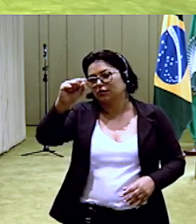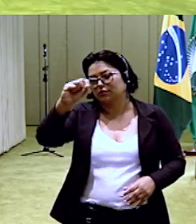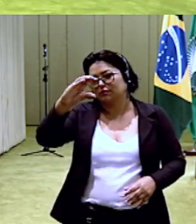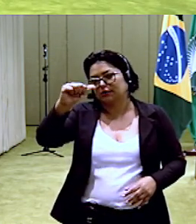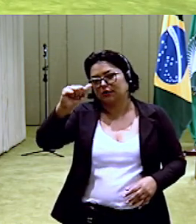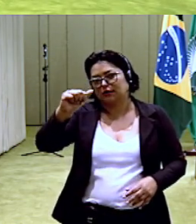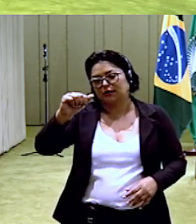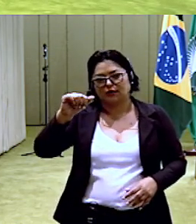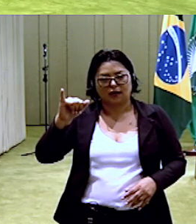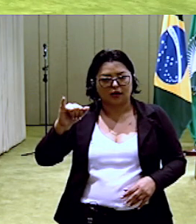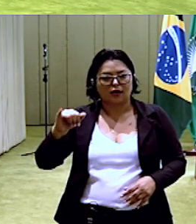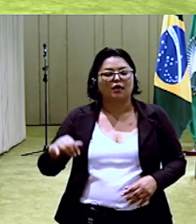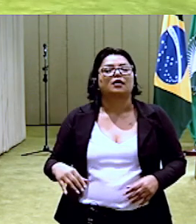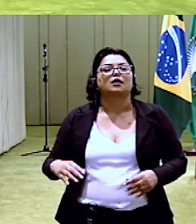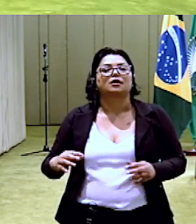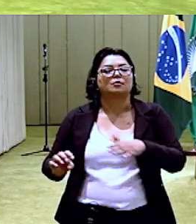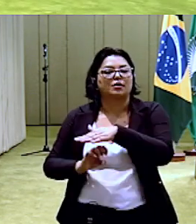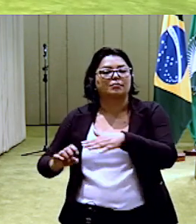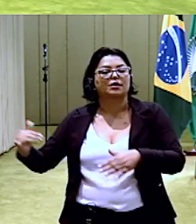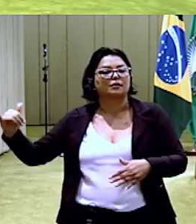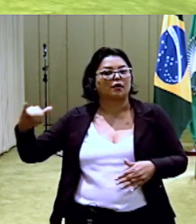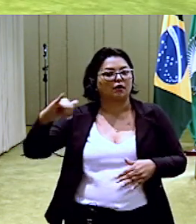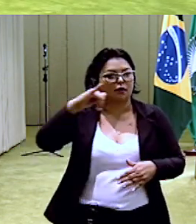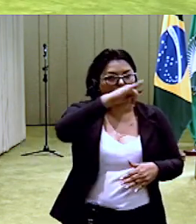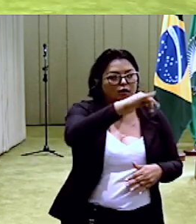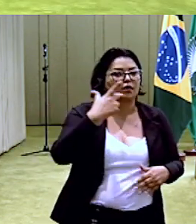aérea, que conseguiu também, nesse momento,